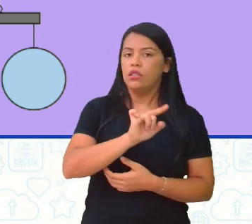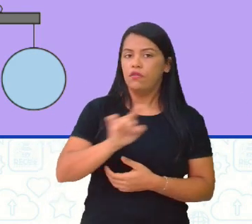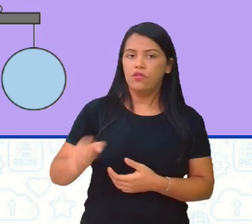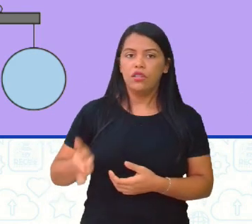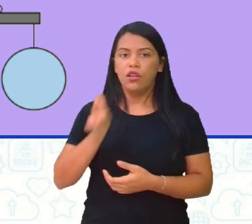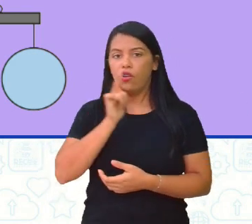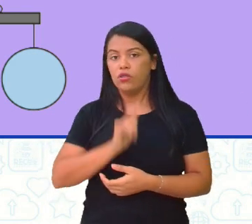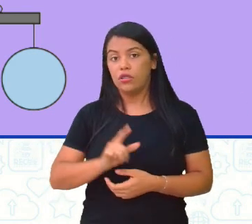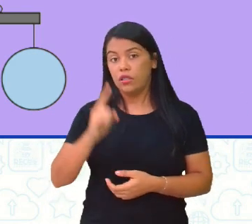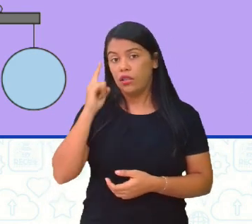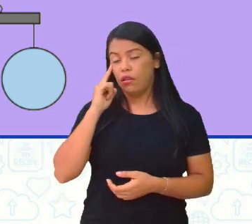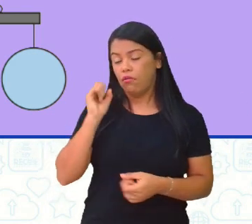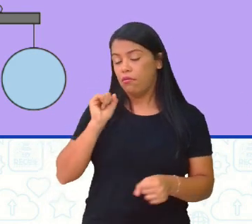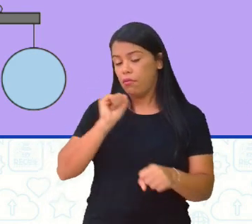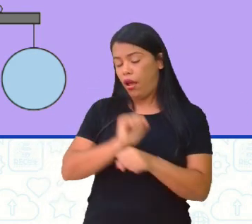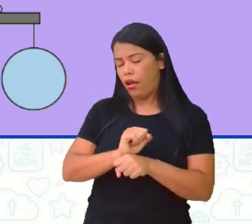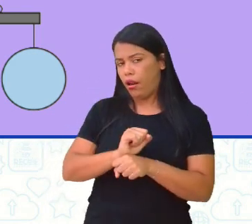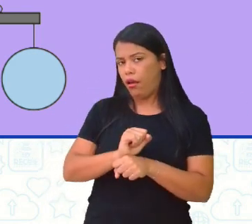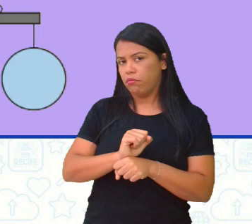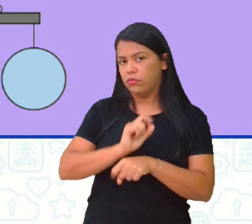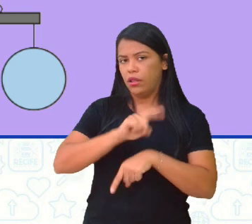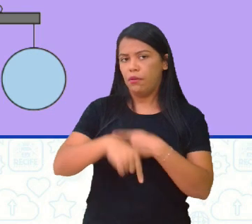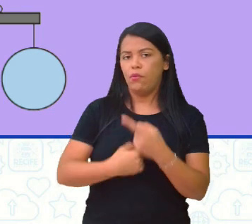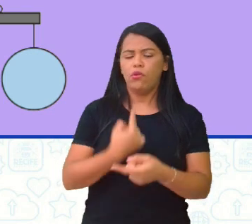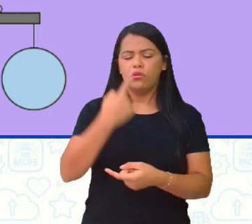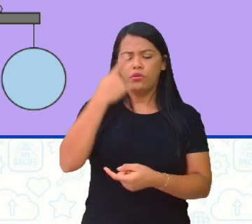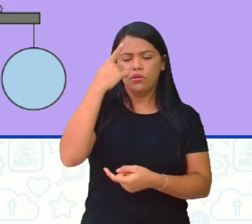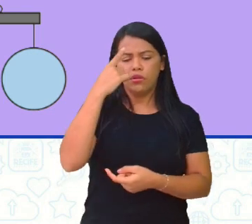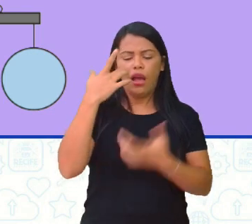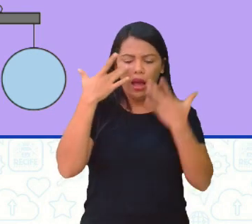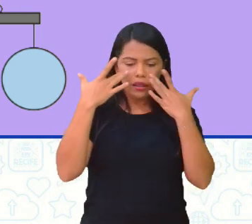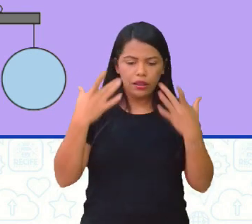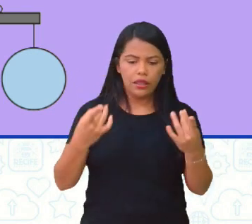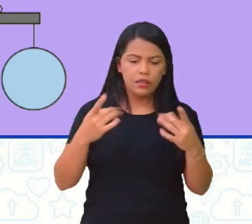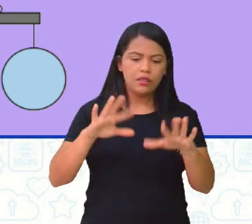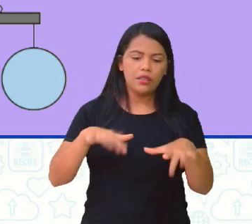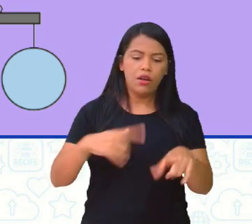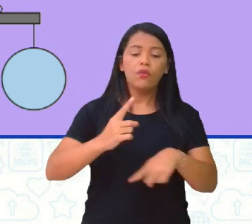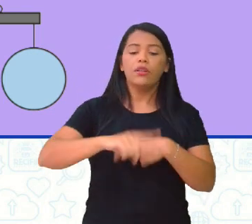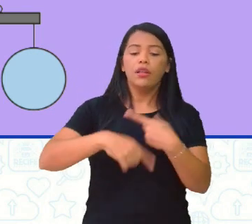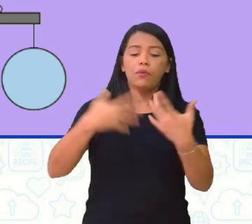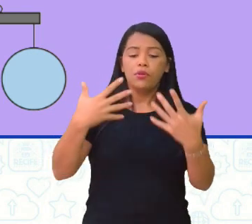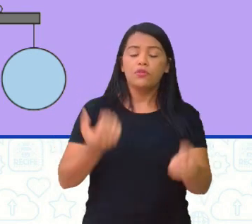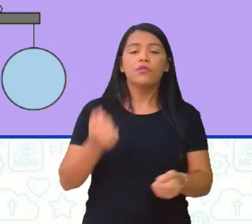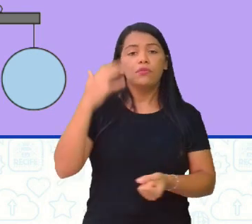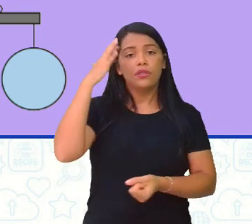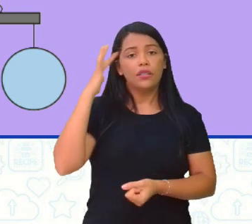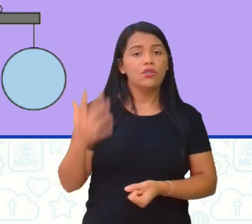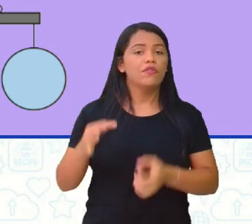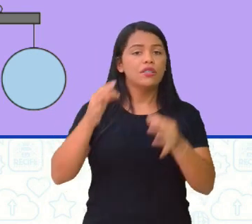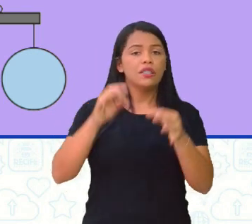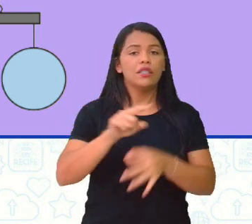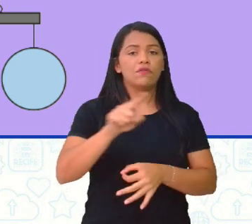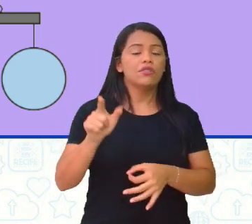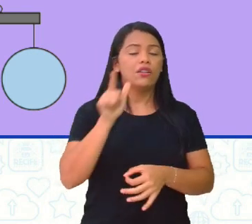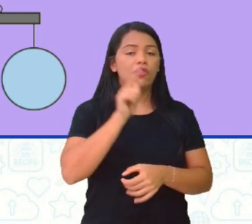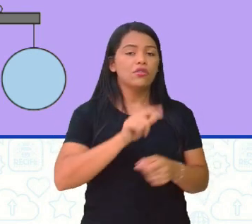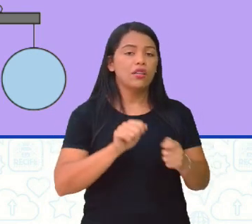para, atenção e vamos resolver, eu tenho certeza que você vai fazer. Essa é uma questão